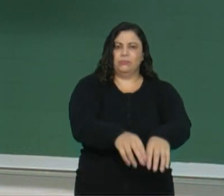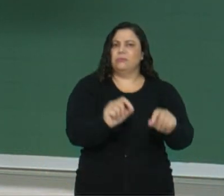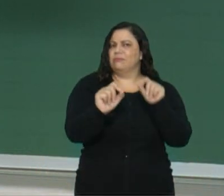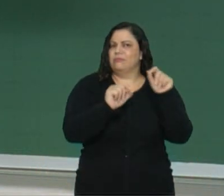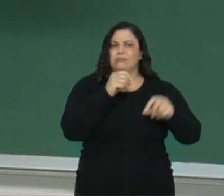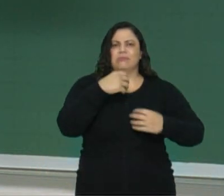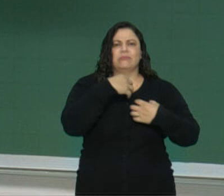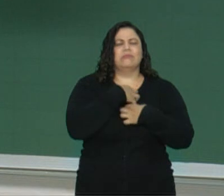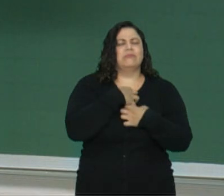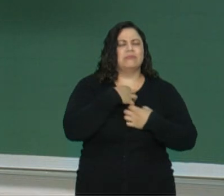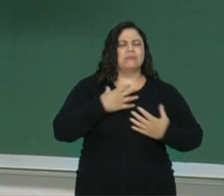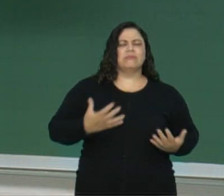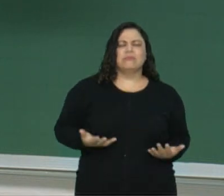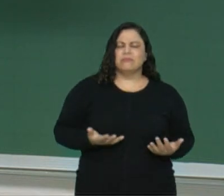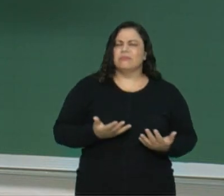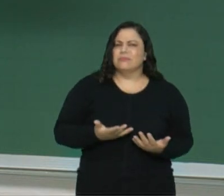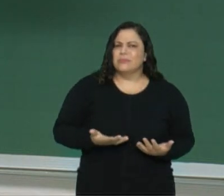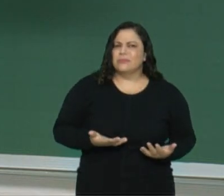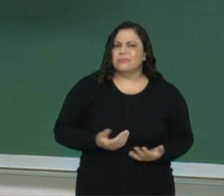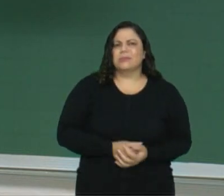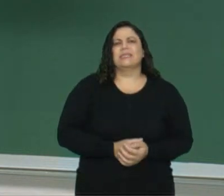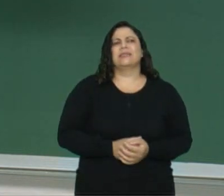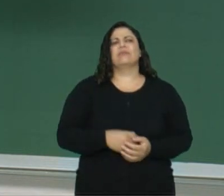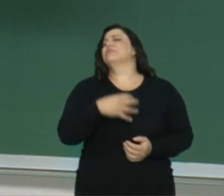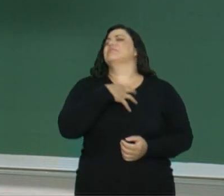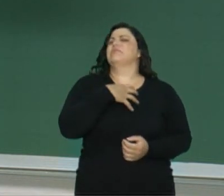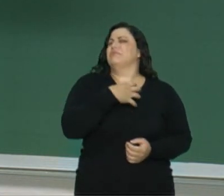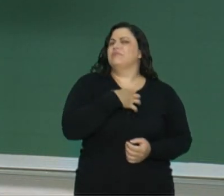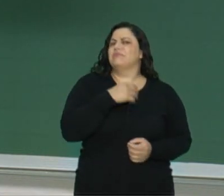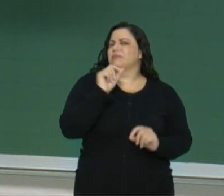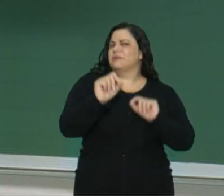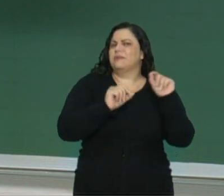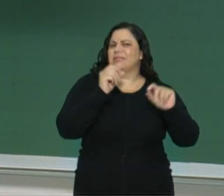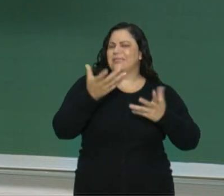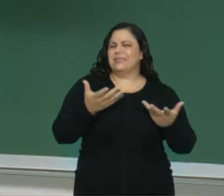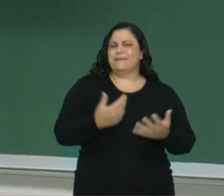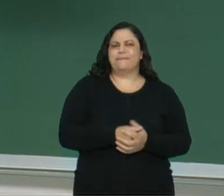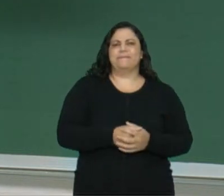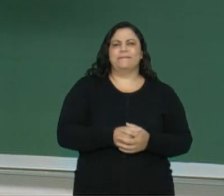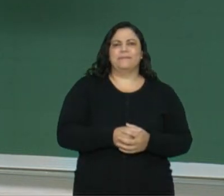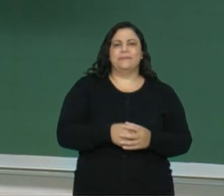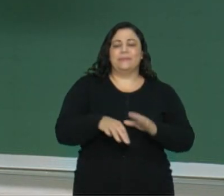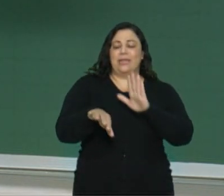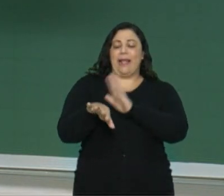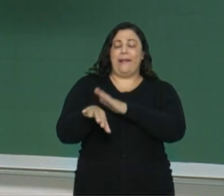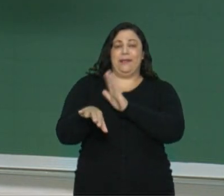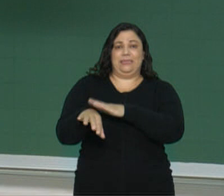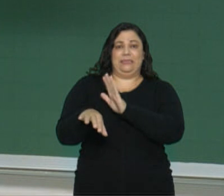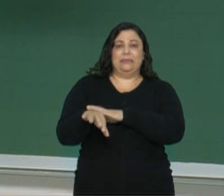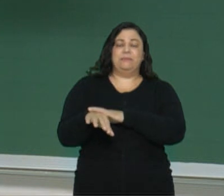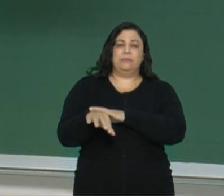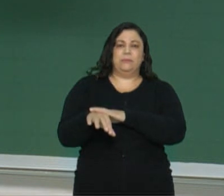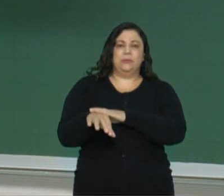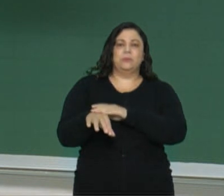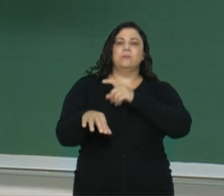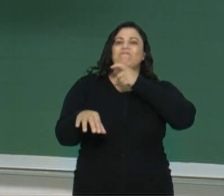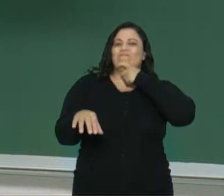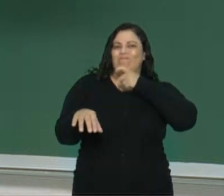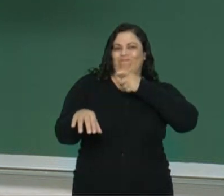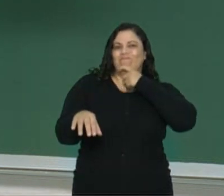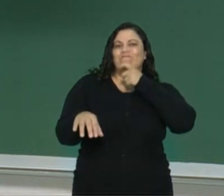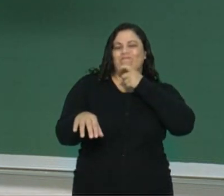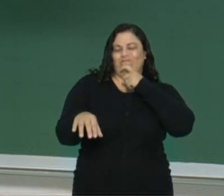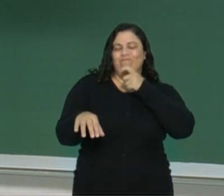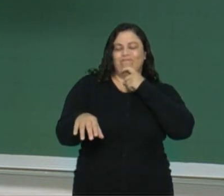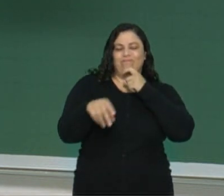Qual vai ser a sensação, né, a tua sensação ali? A mão que saiu da água gelada vai parecer que essa água